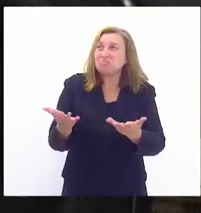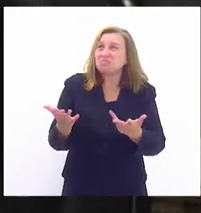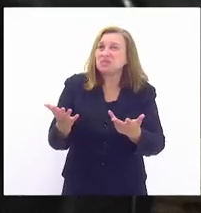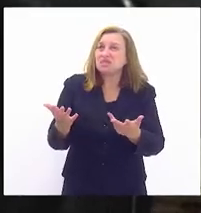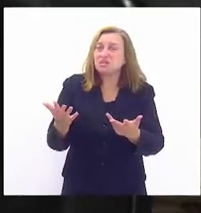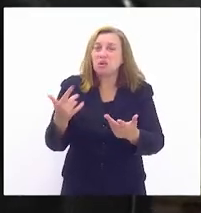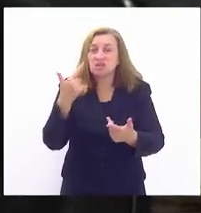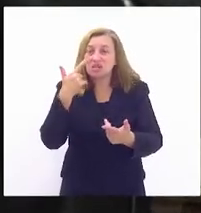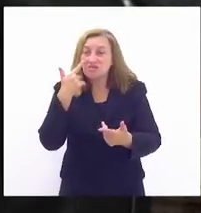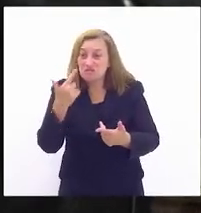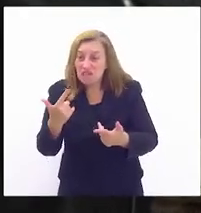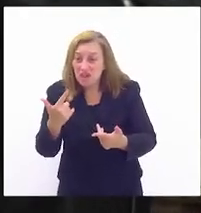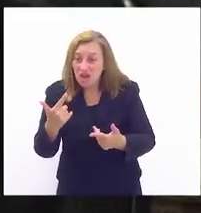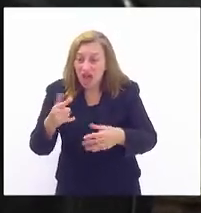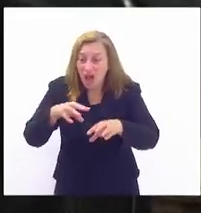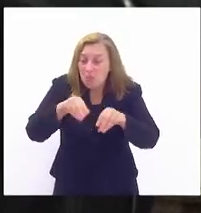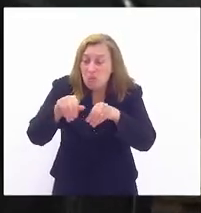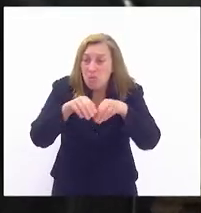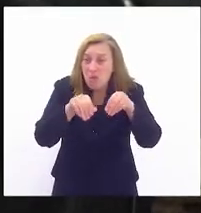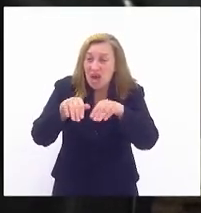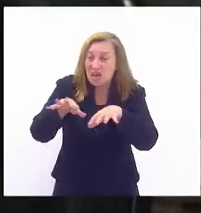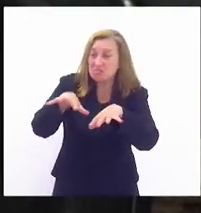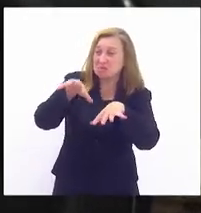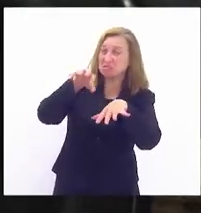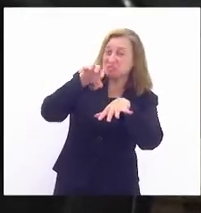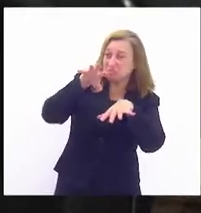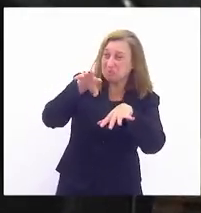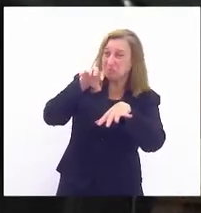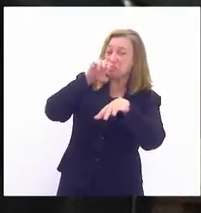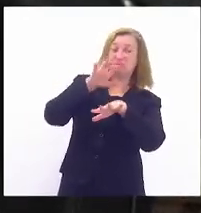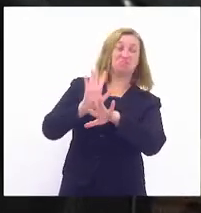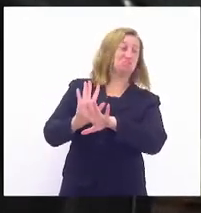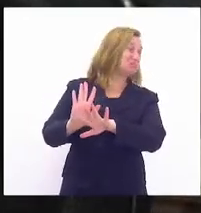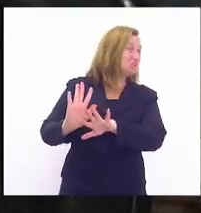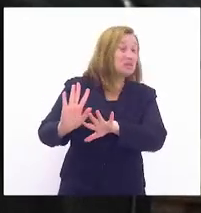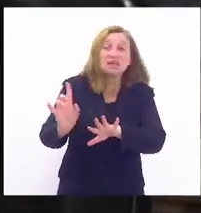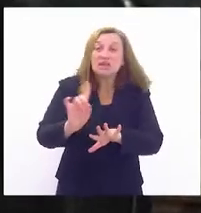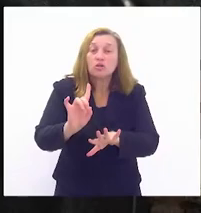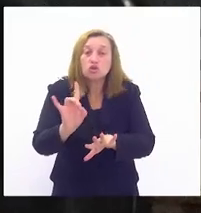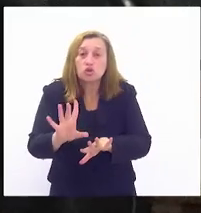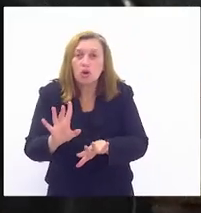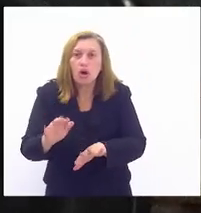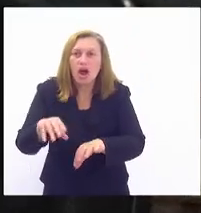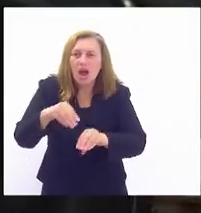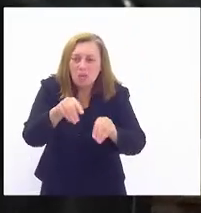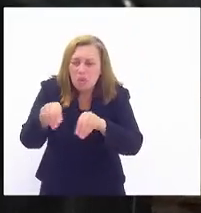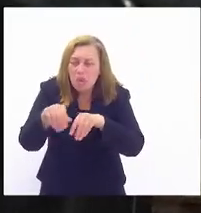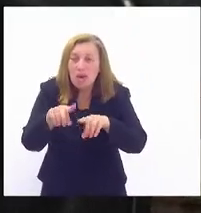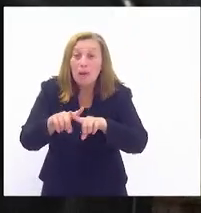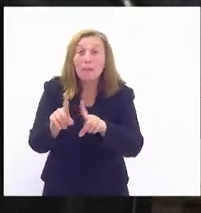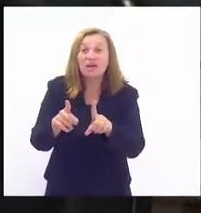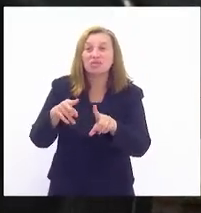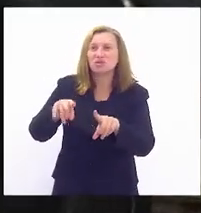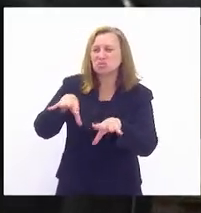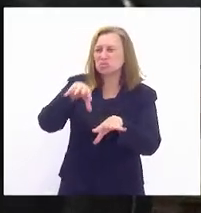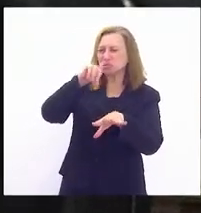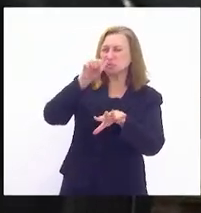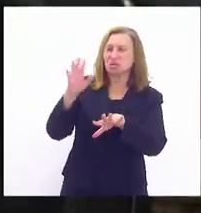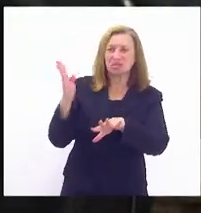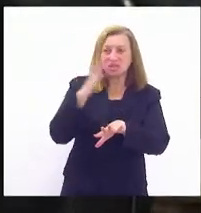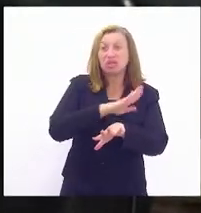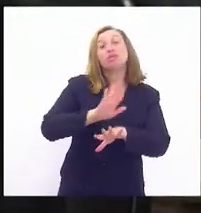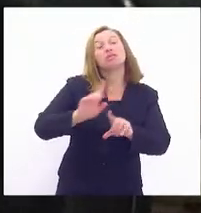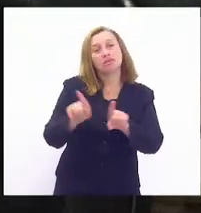visualizar a poeira e o mau cheiro. Então, quer dizer, não é só a poeira, é o mau cheiro também. Isso eu estou falando da Beira